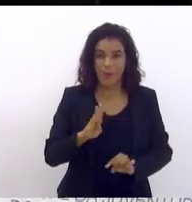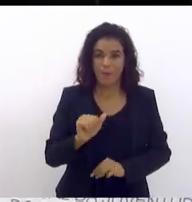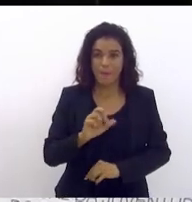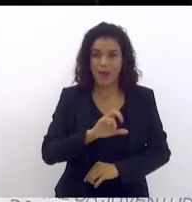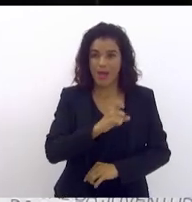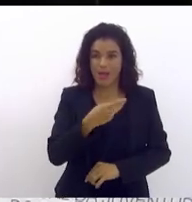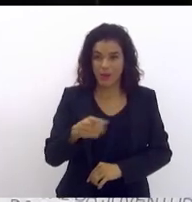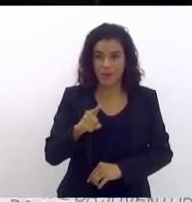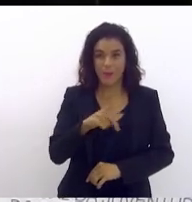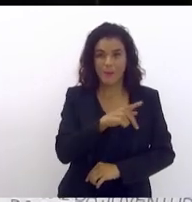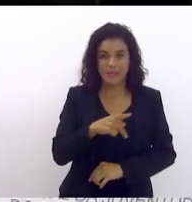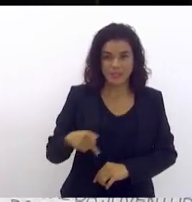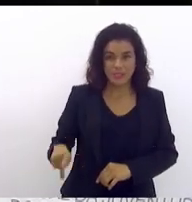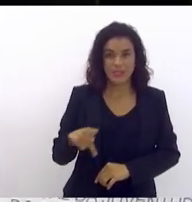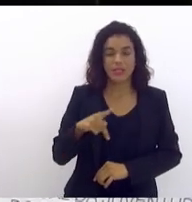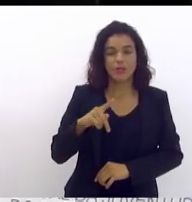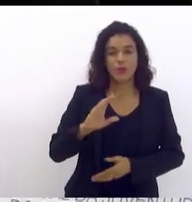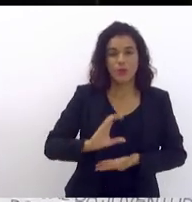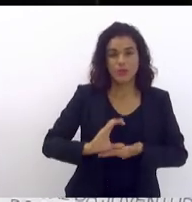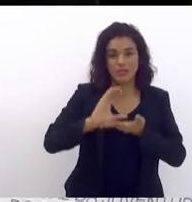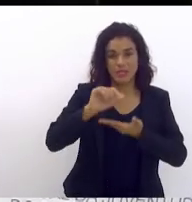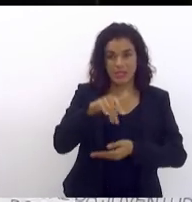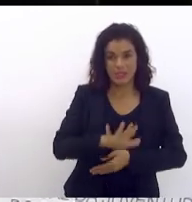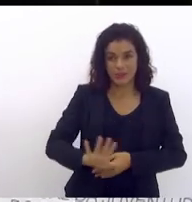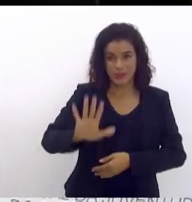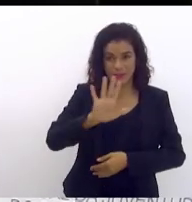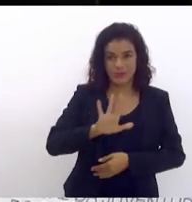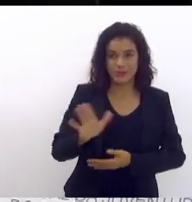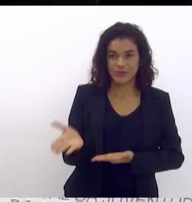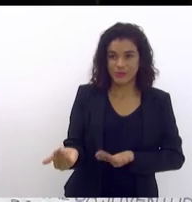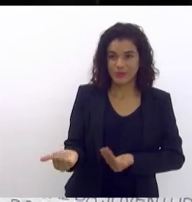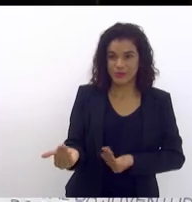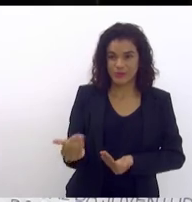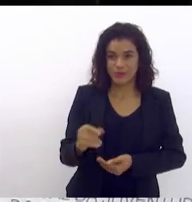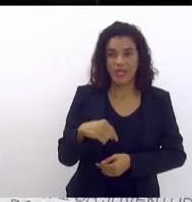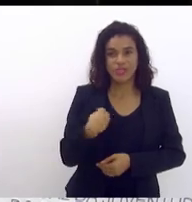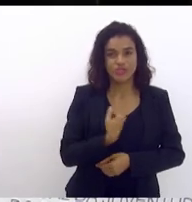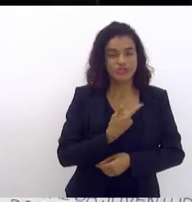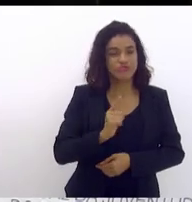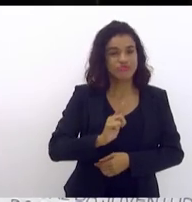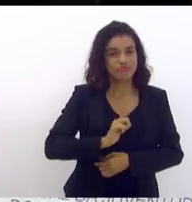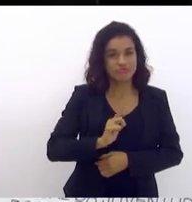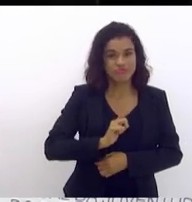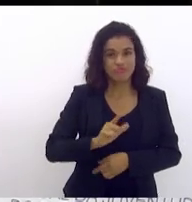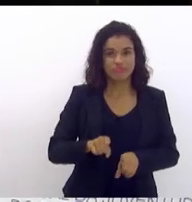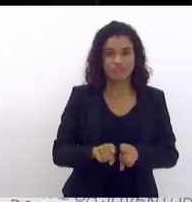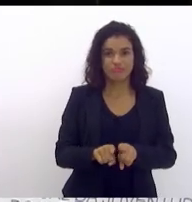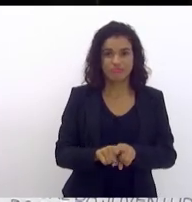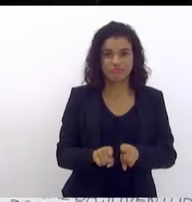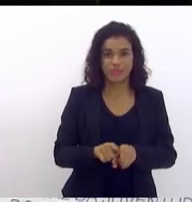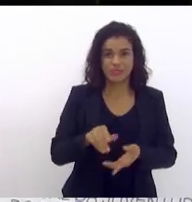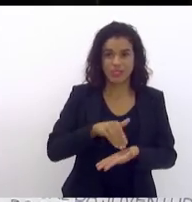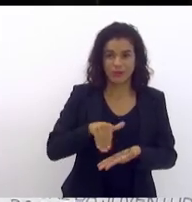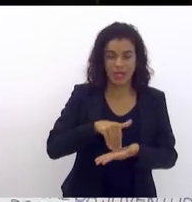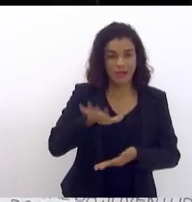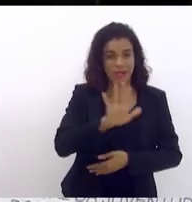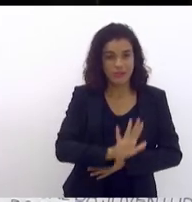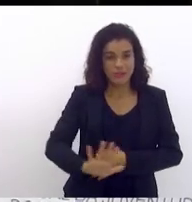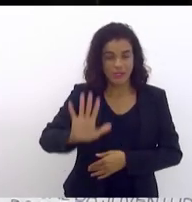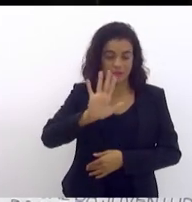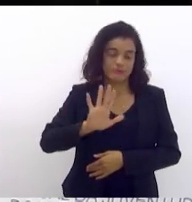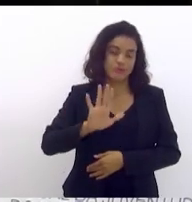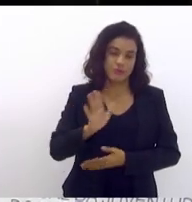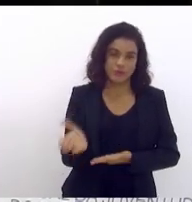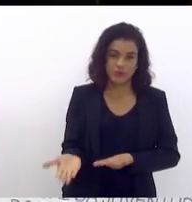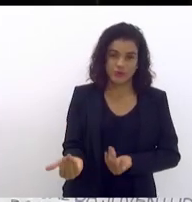Presidente do Conselho Nacional de juventude que é do Rio de Janeiro a gente tem também o o secretário Nacional de juventude que